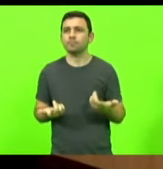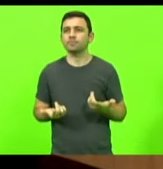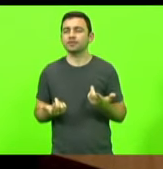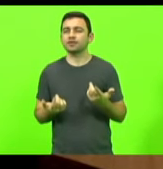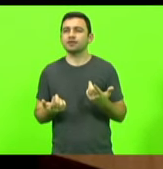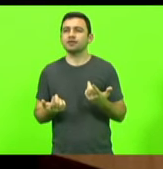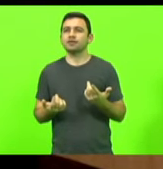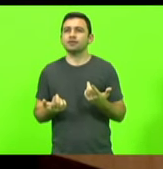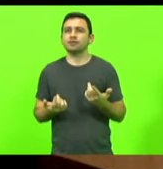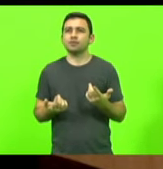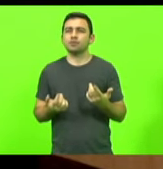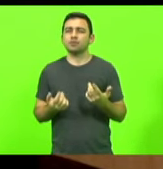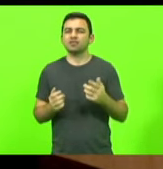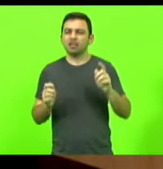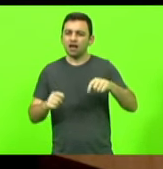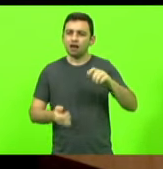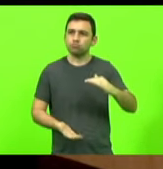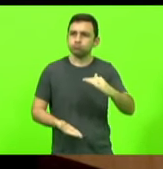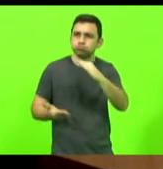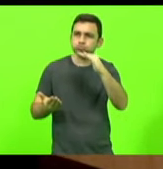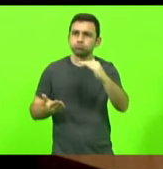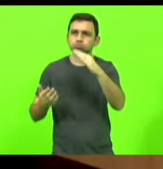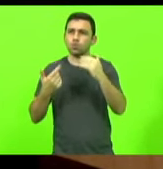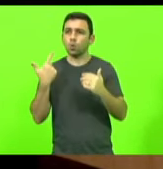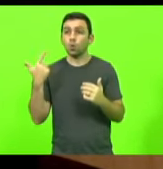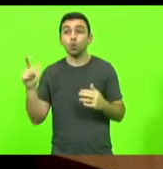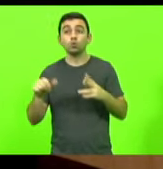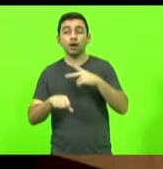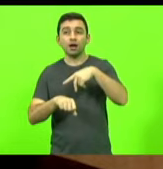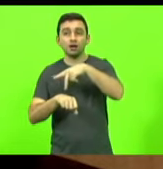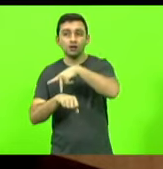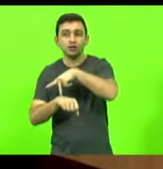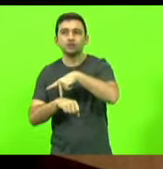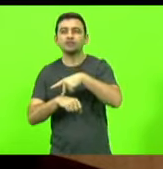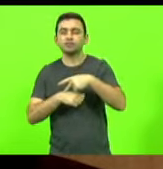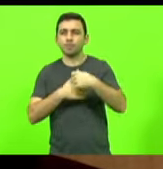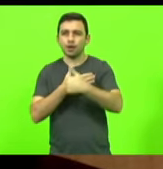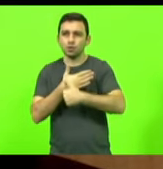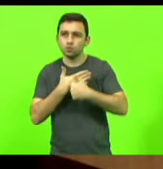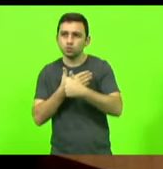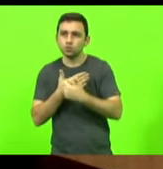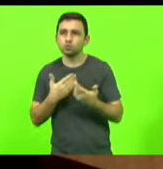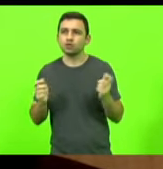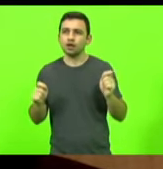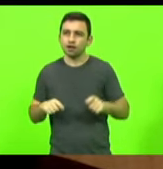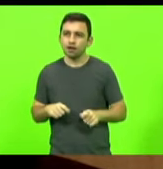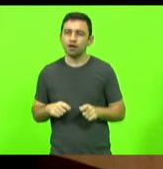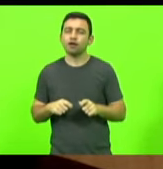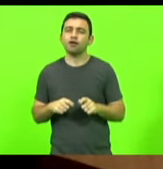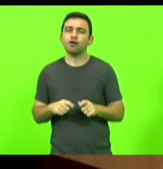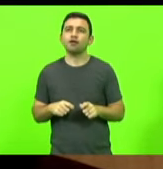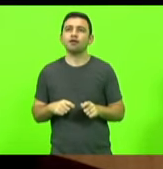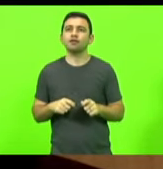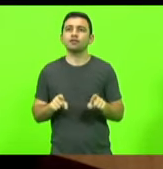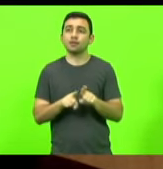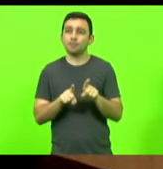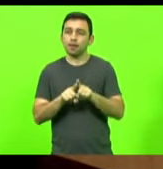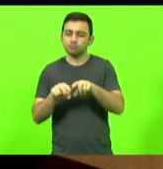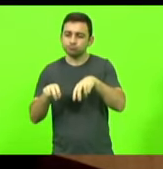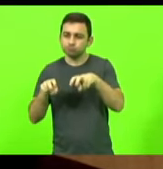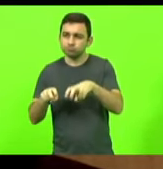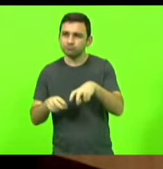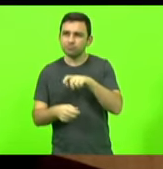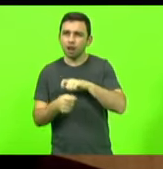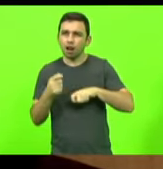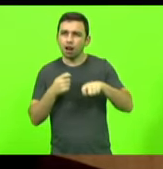poderão exportar para outros países do Mercosul por esta rodovia. E o agronegócio também vai utilizar, tanto